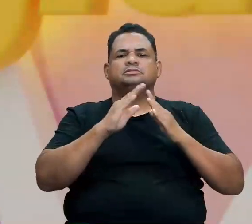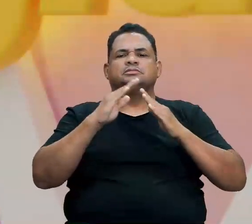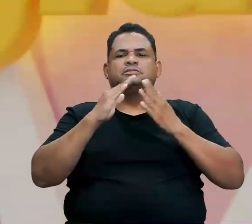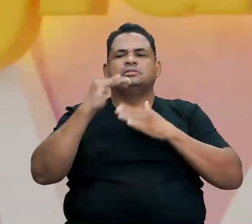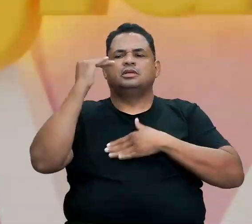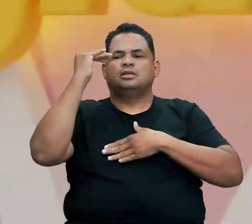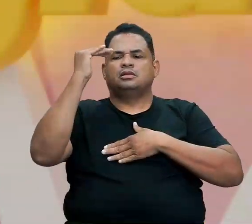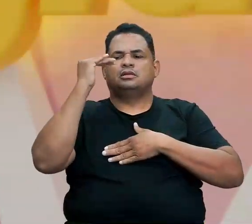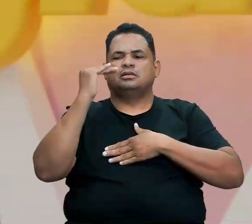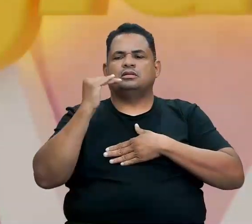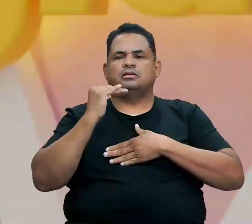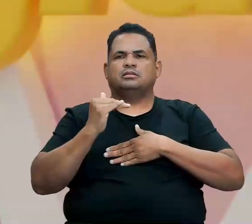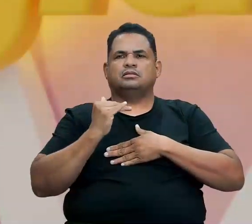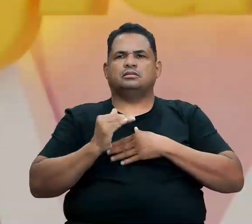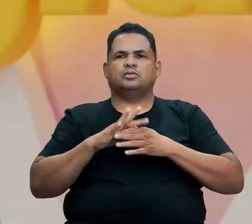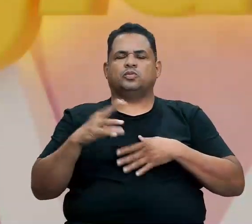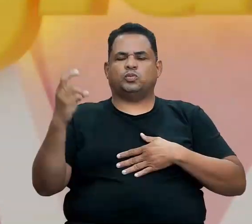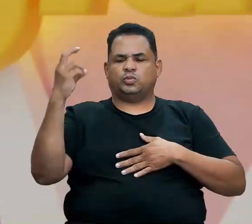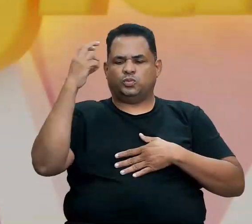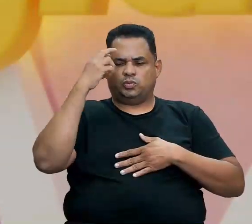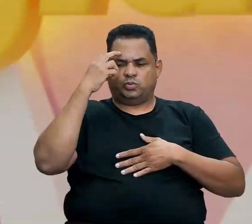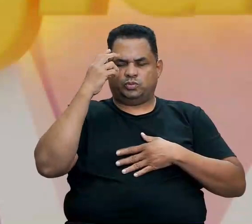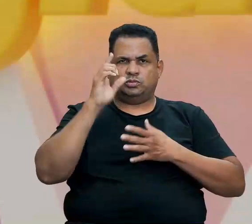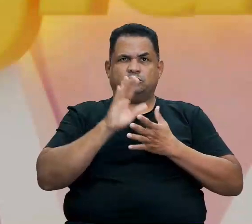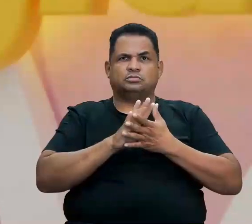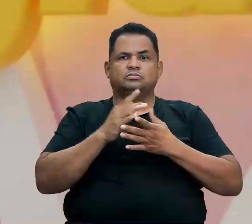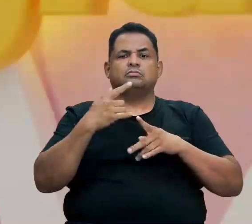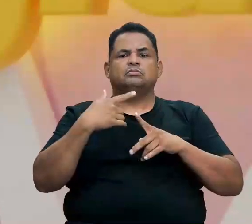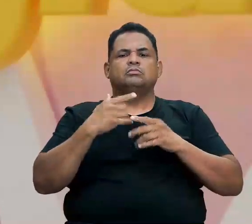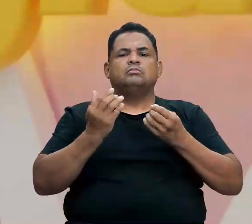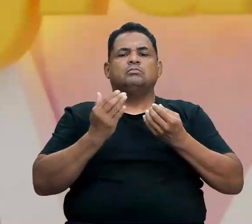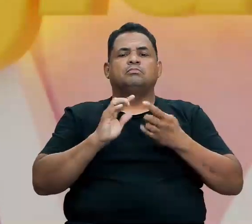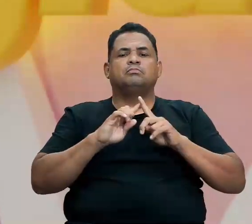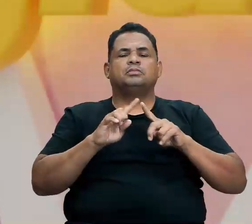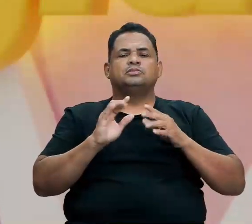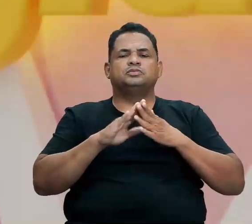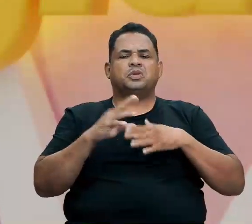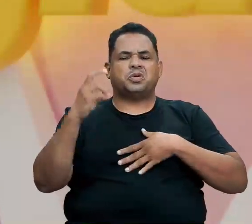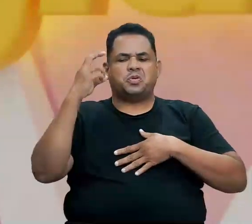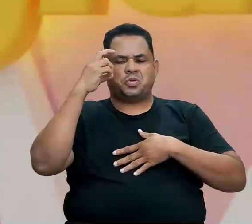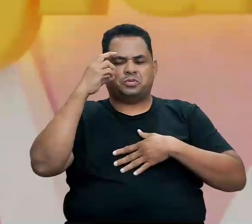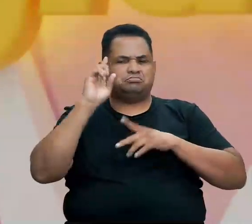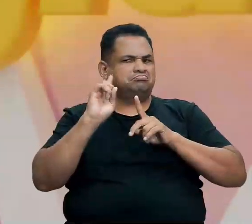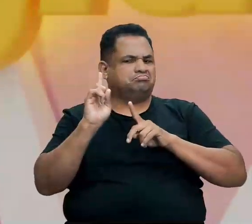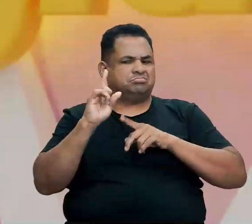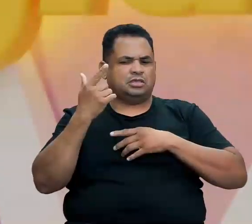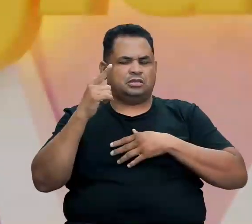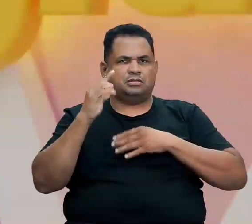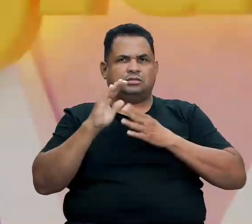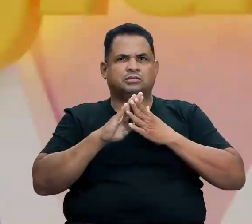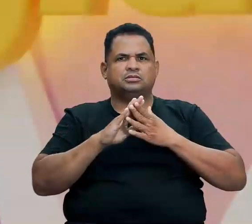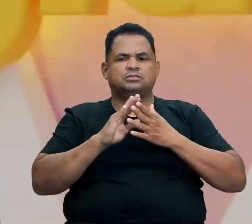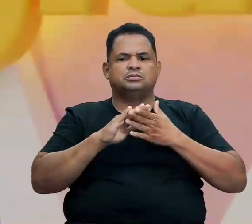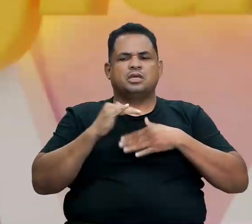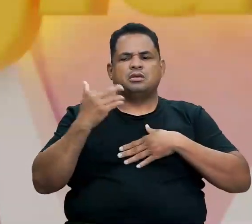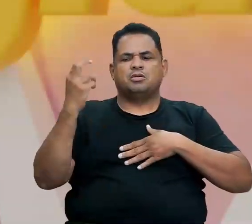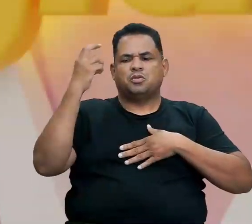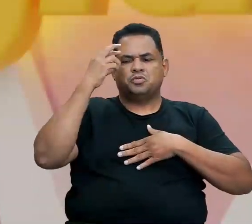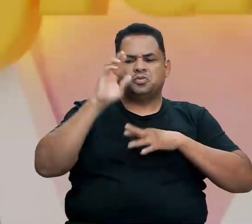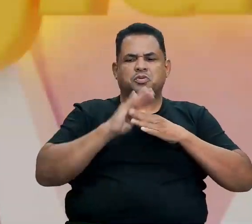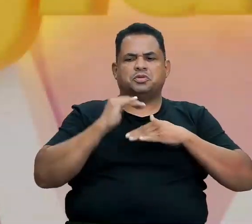cultural, já que as culturas elas estão no mesmo patamar, né? Não existe uma hierarquia, uma cultura superior e a outra